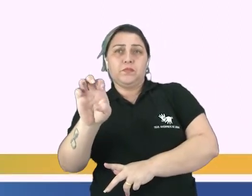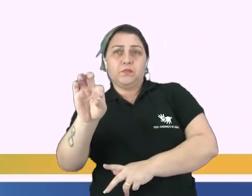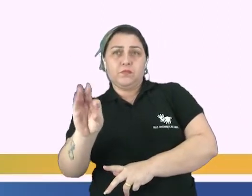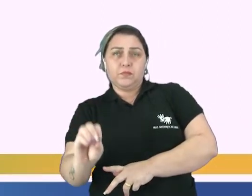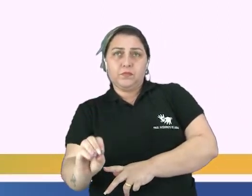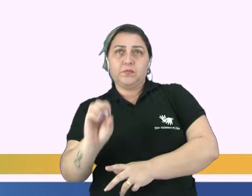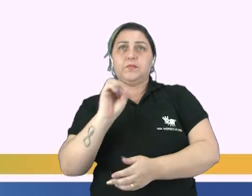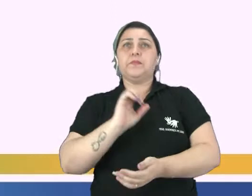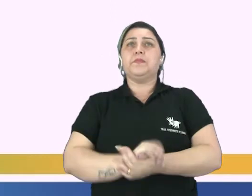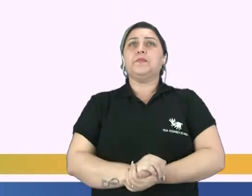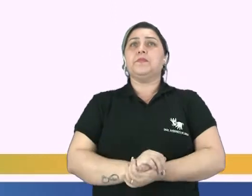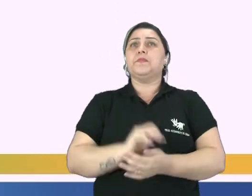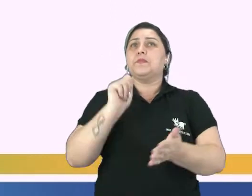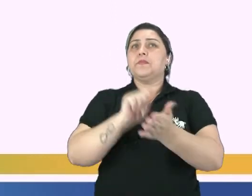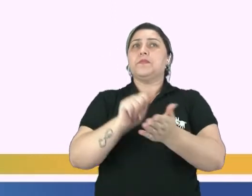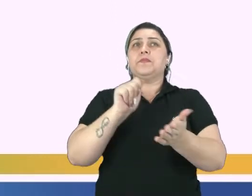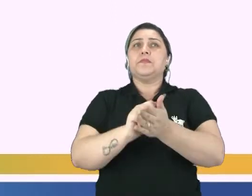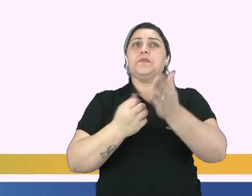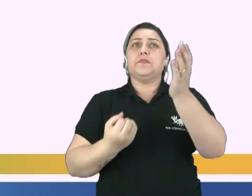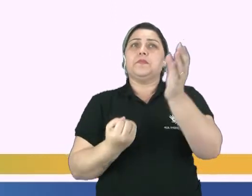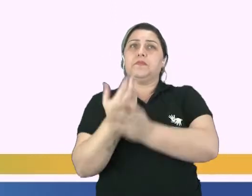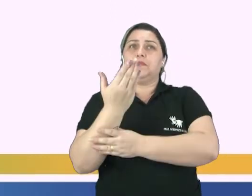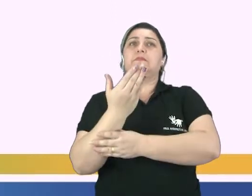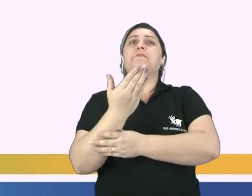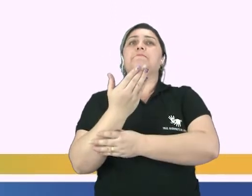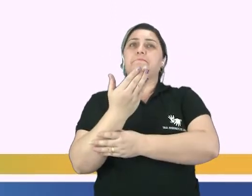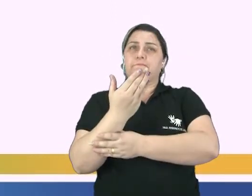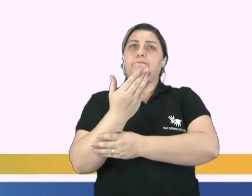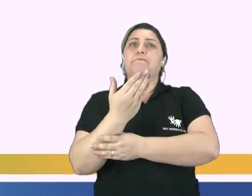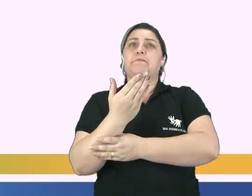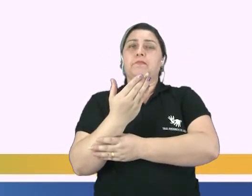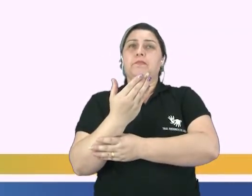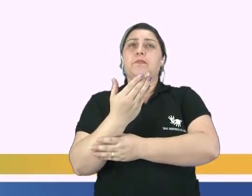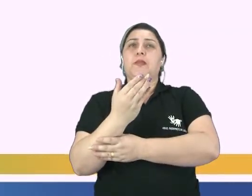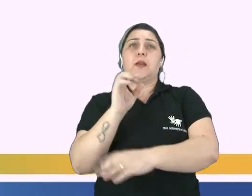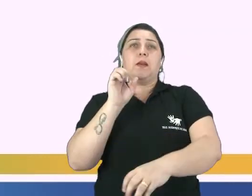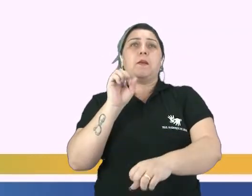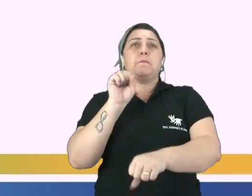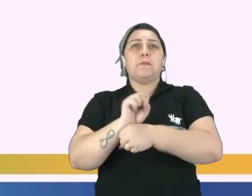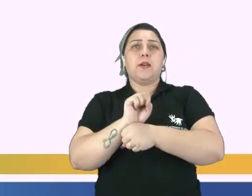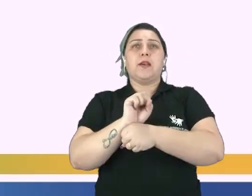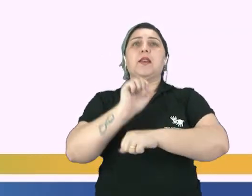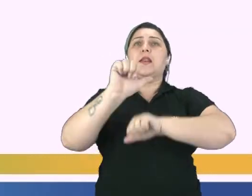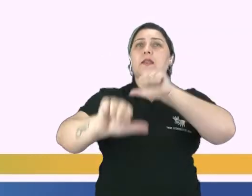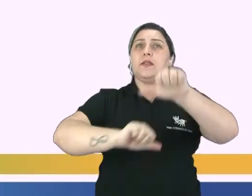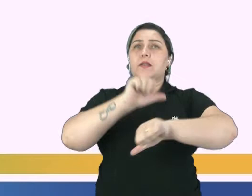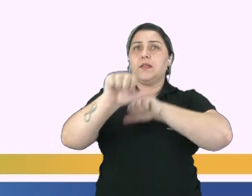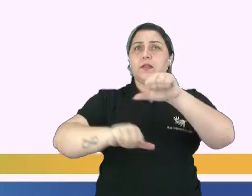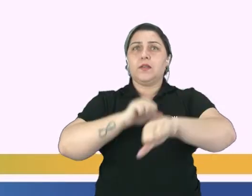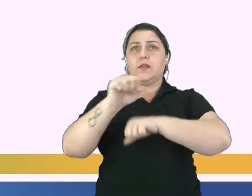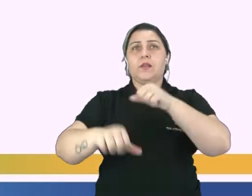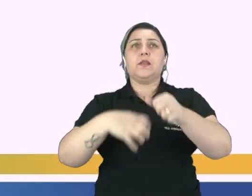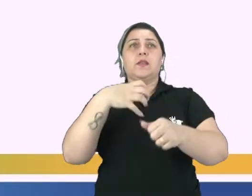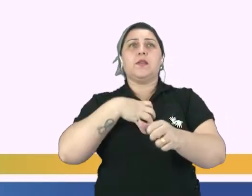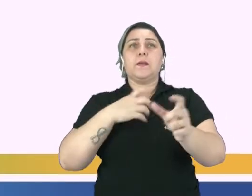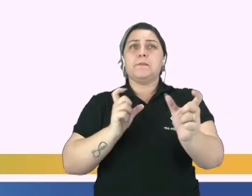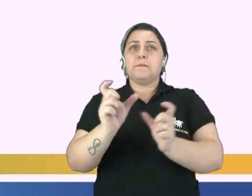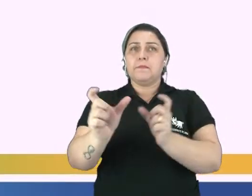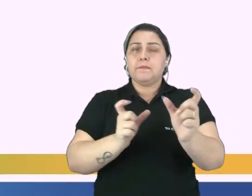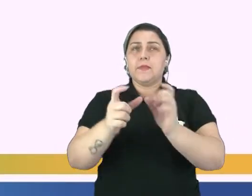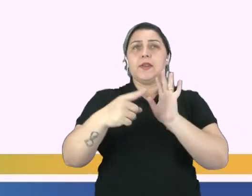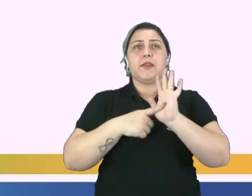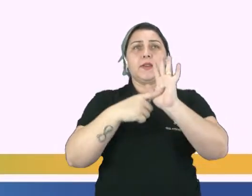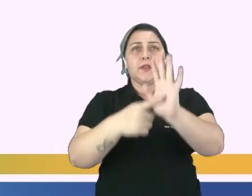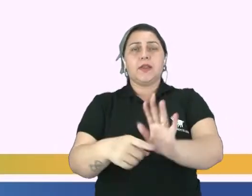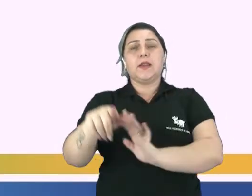diferentes. E a ortografia surgiu justamente para neutralizar essa variação, de tal modo que